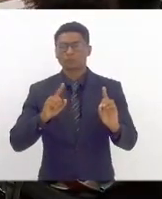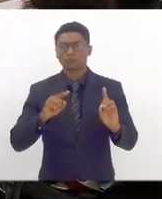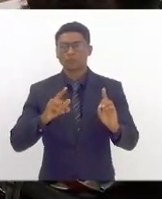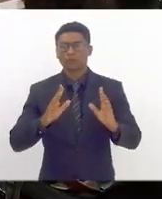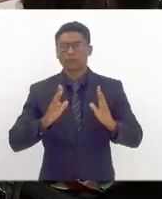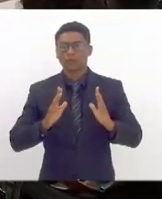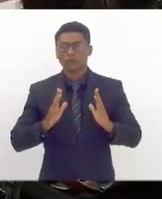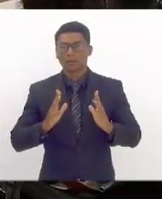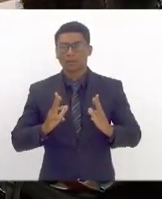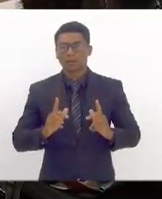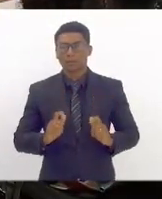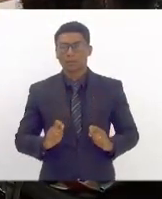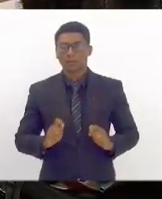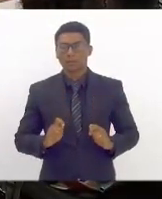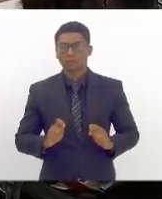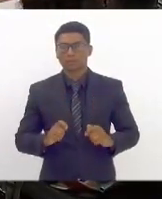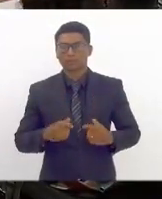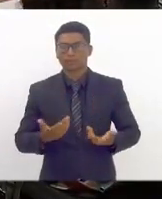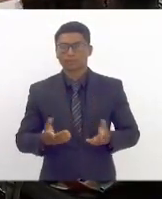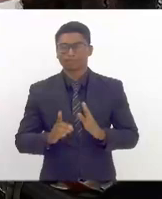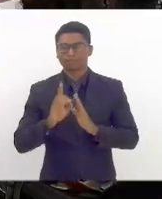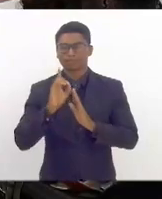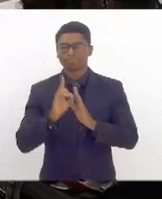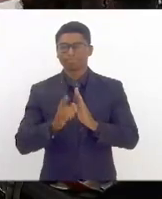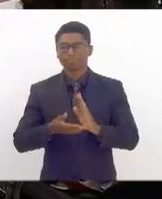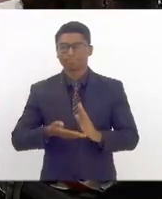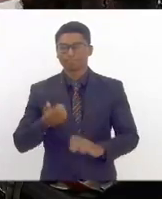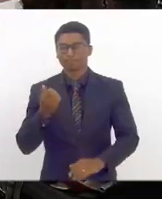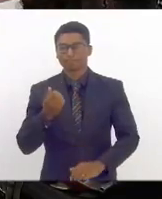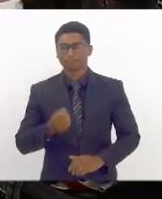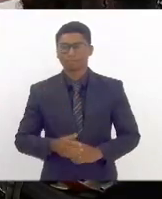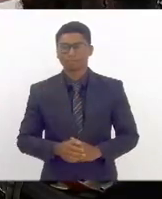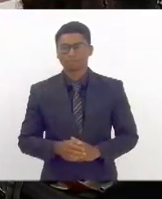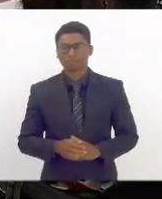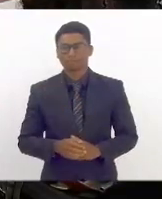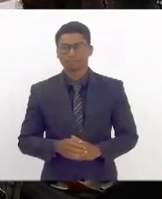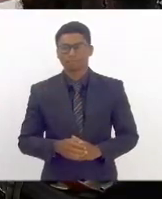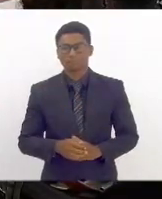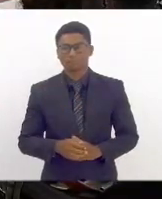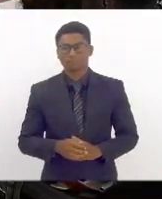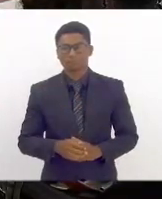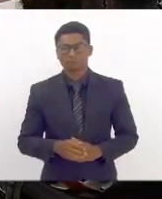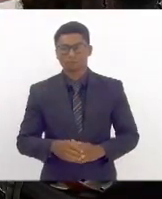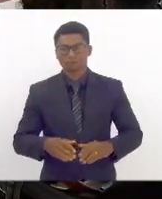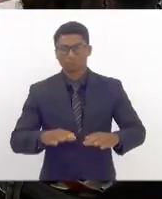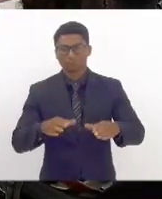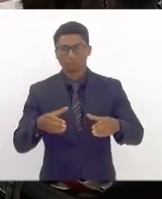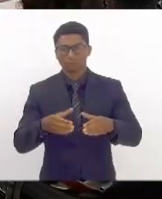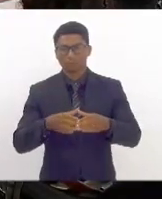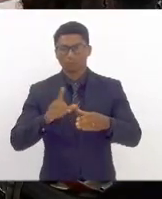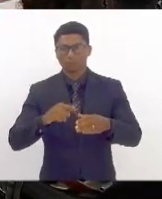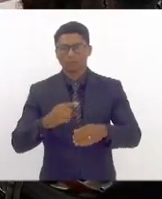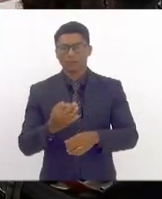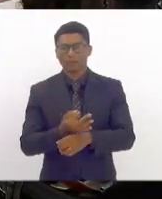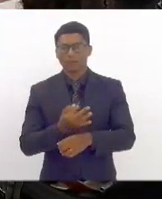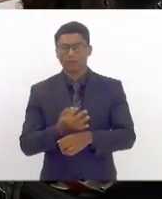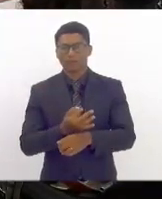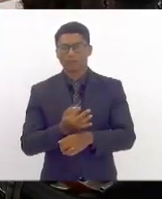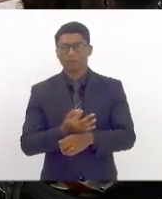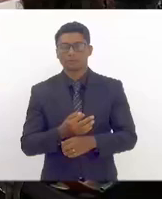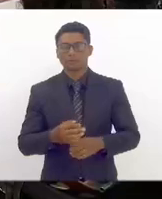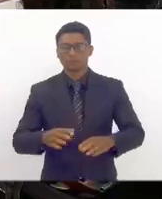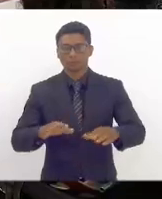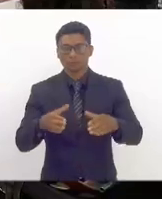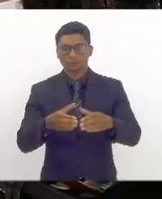limpeza e esse direito foi cerceado é uma faxão é uma Resistência é o